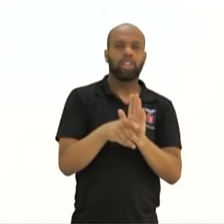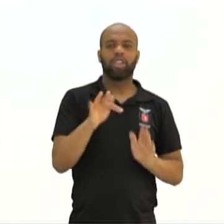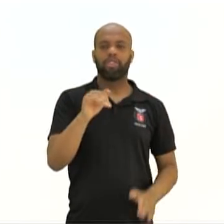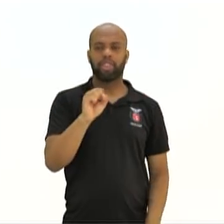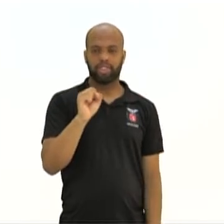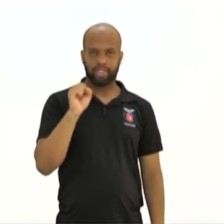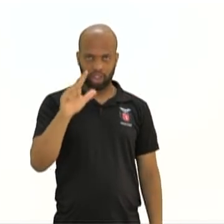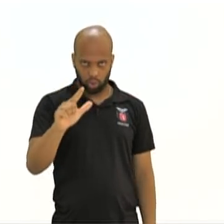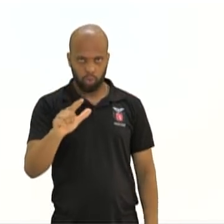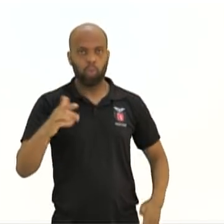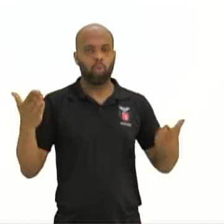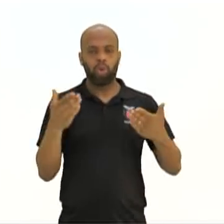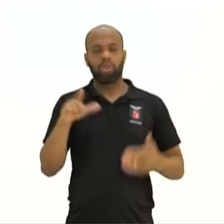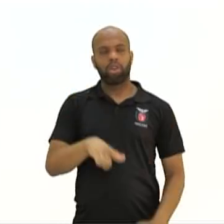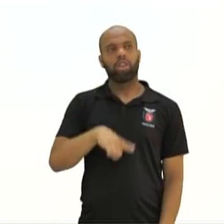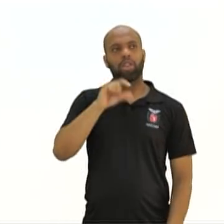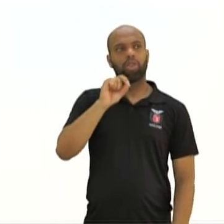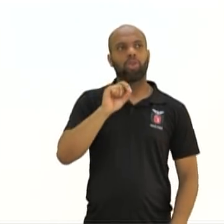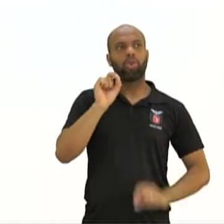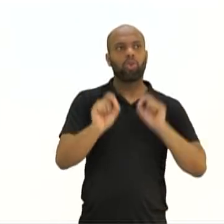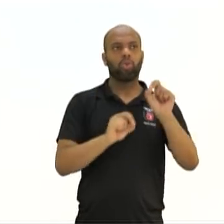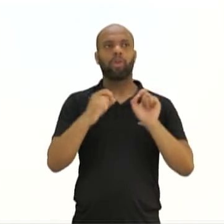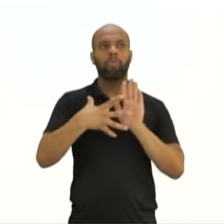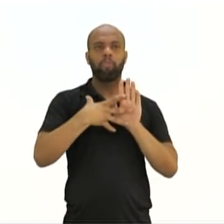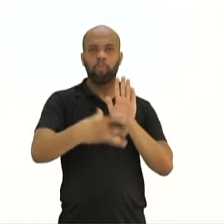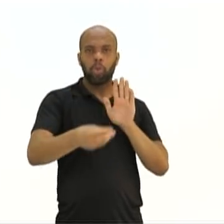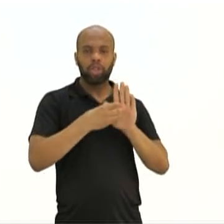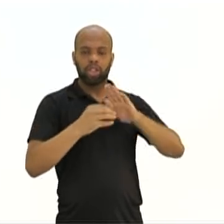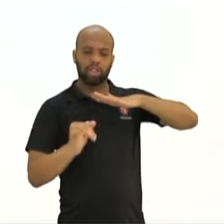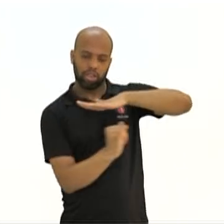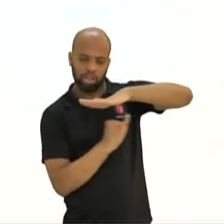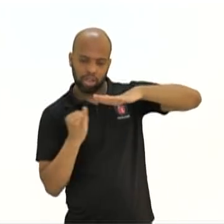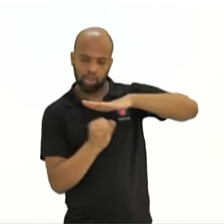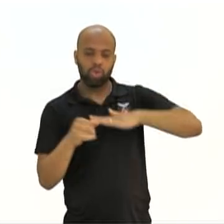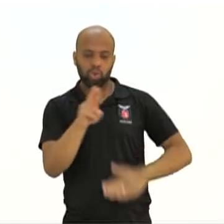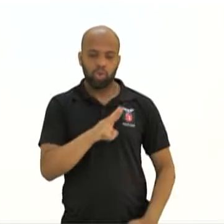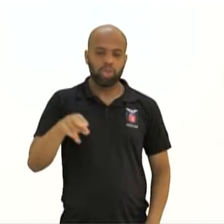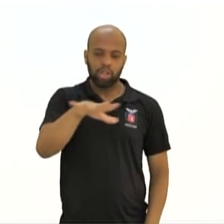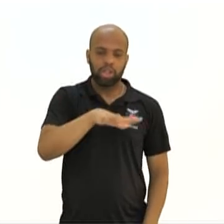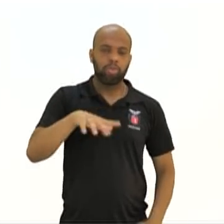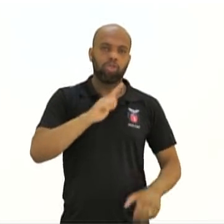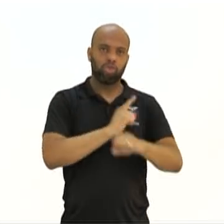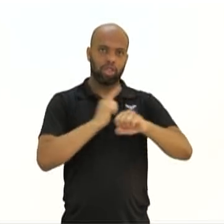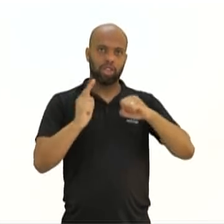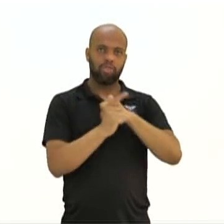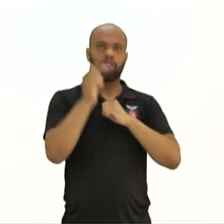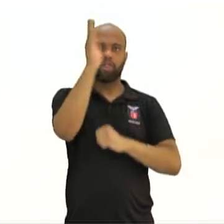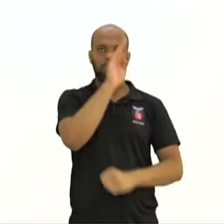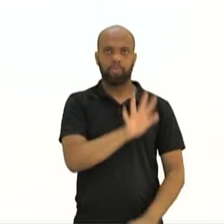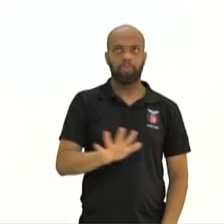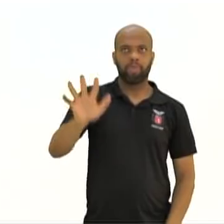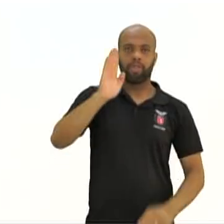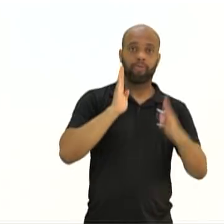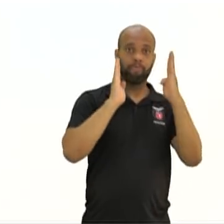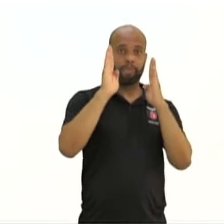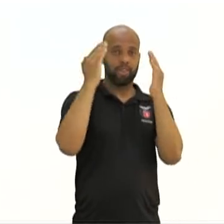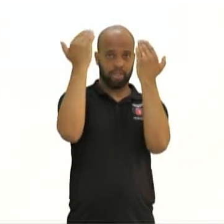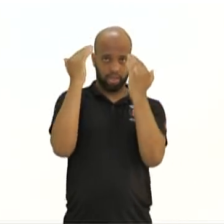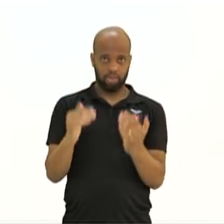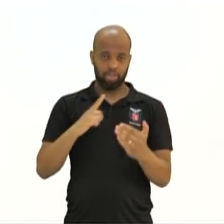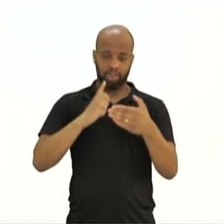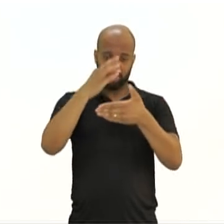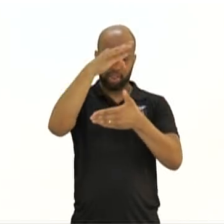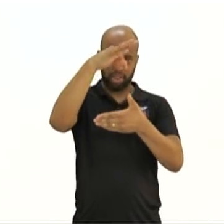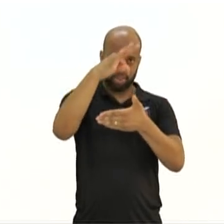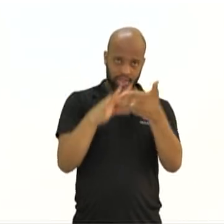industrial. Marque o seguinte: o modelo industrial adotado pelo espaço geográfico brasileiro no período analisado do texto